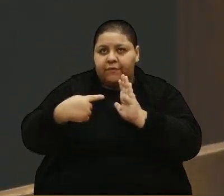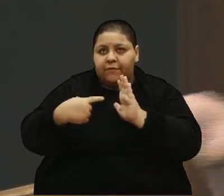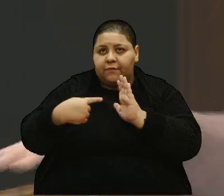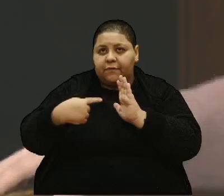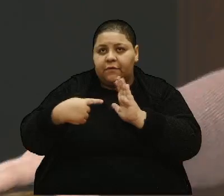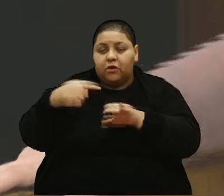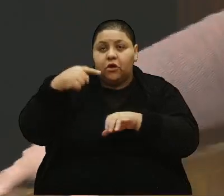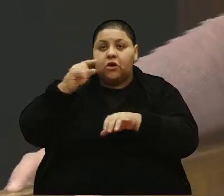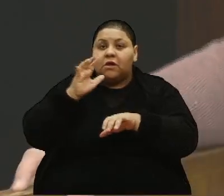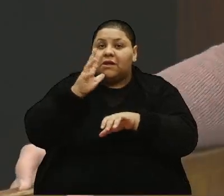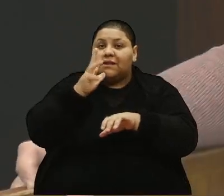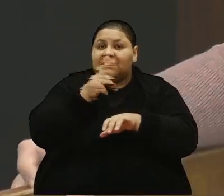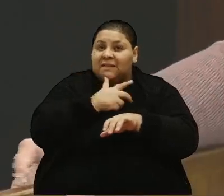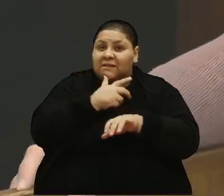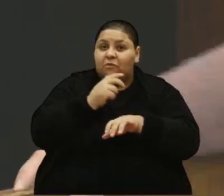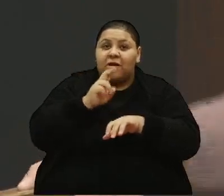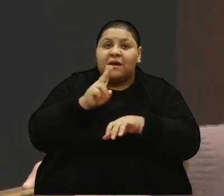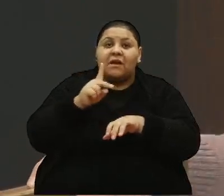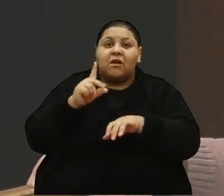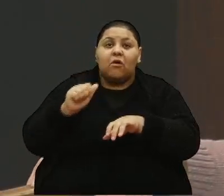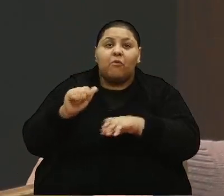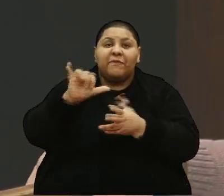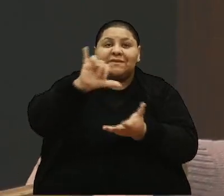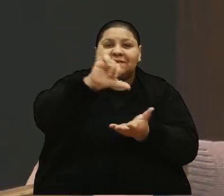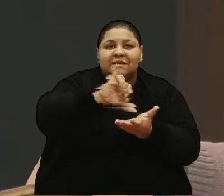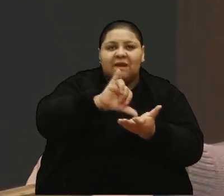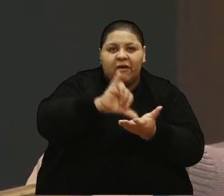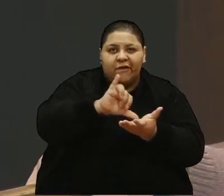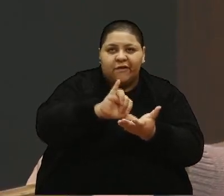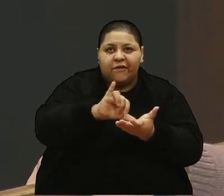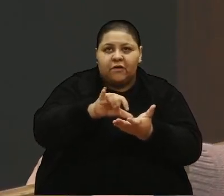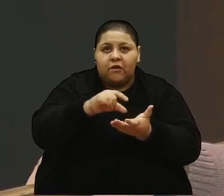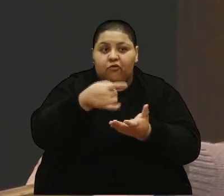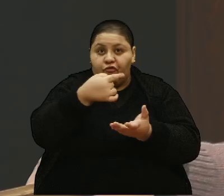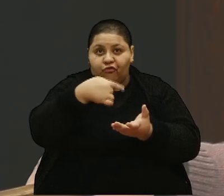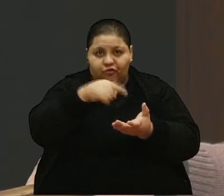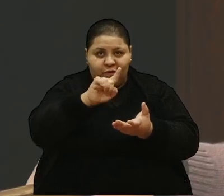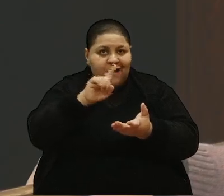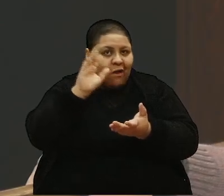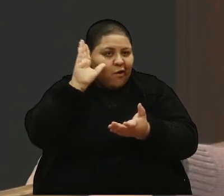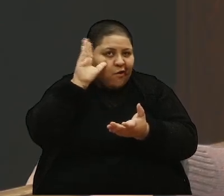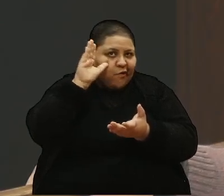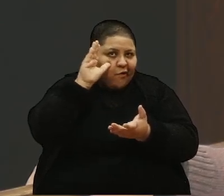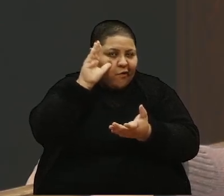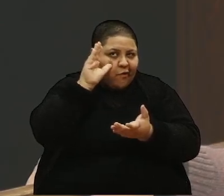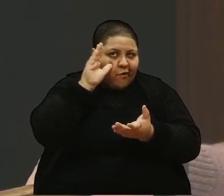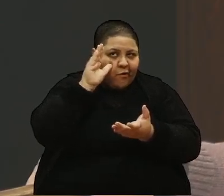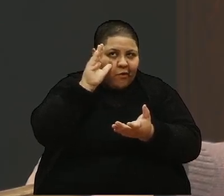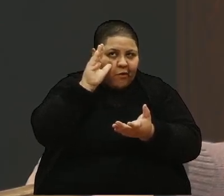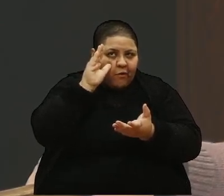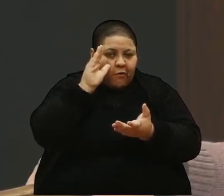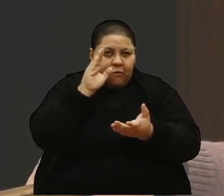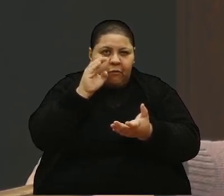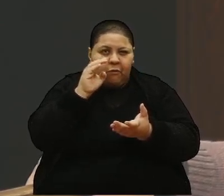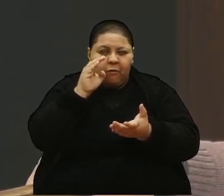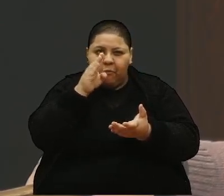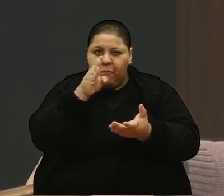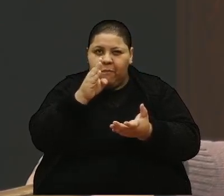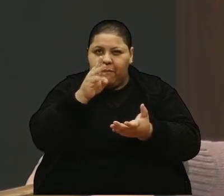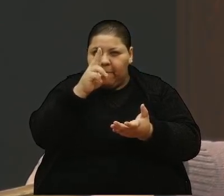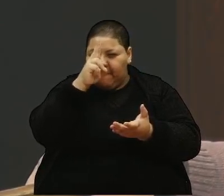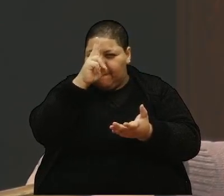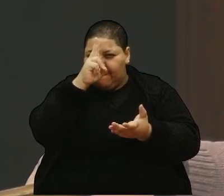tempo de demora lá na UPA Central. Fui lá verificar, 00:49, estava lá na UPA